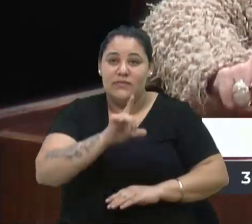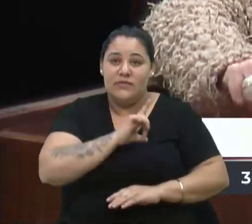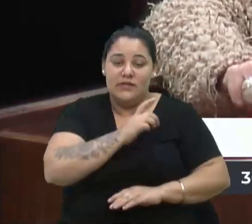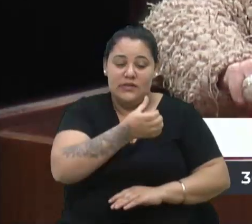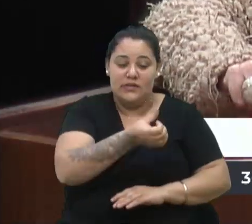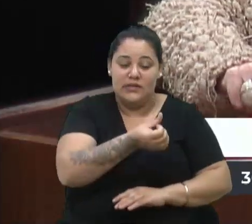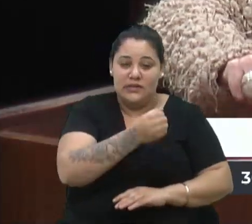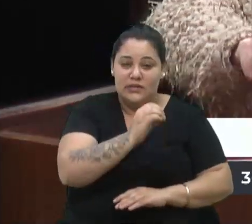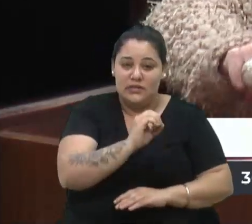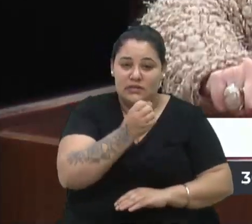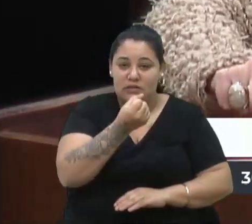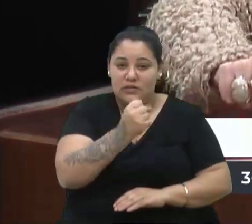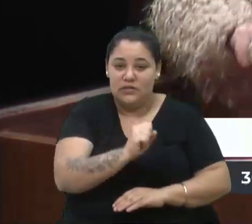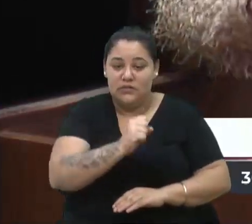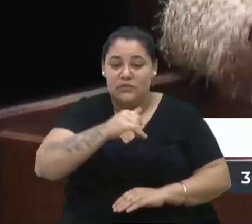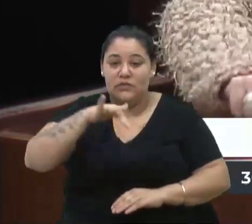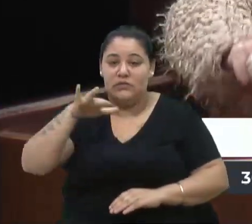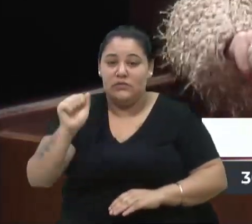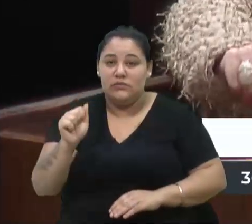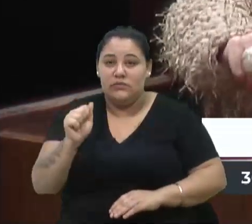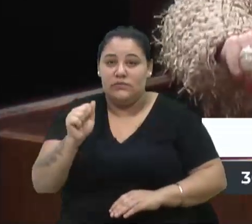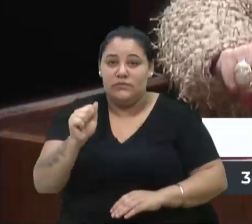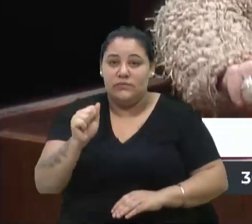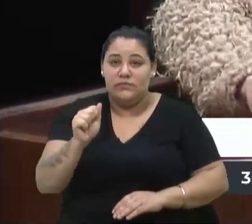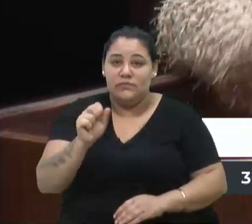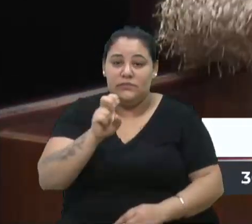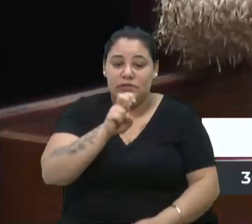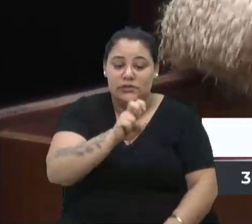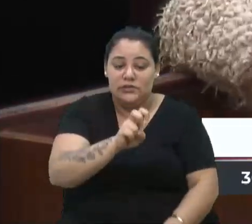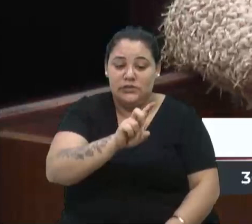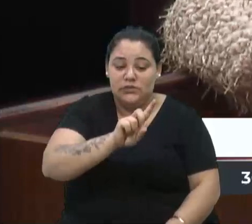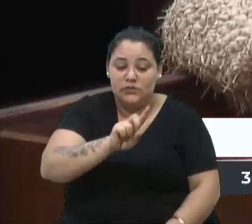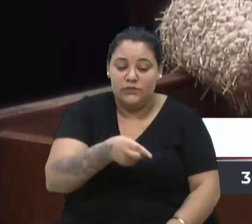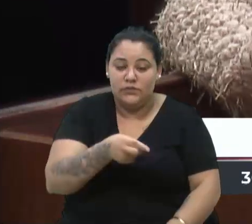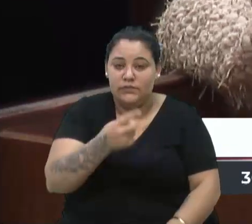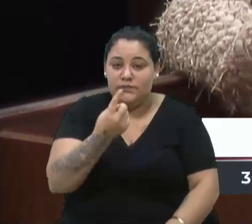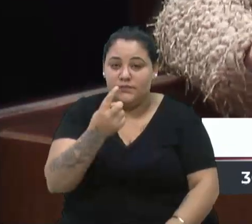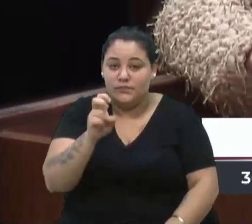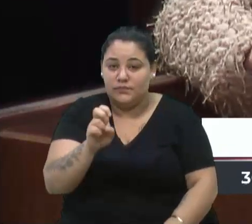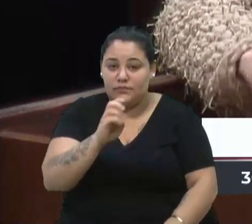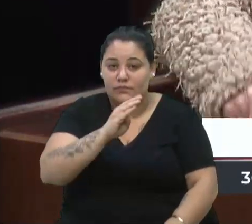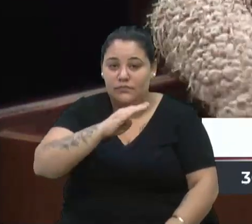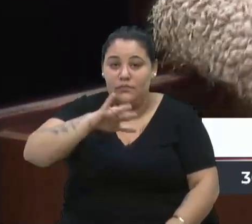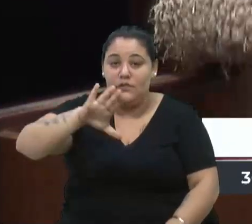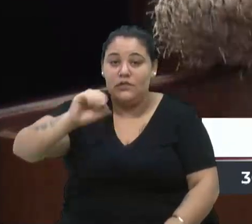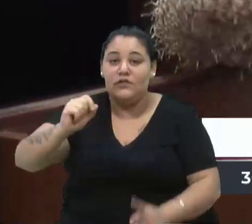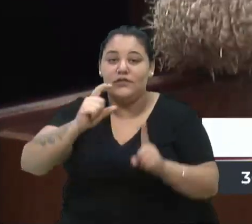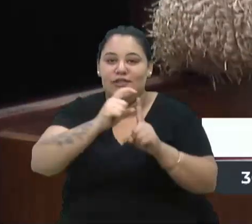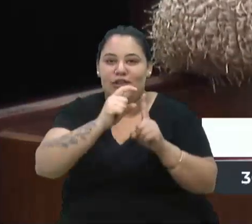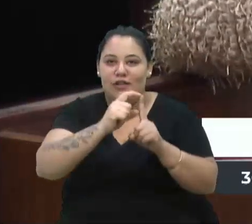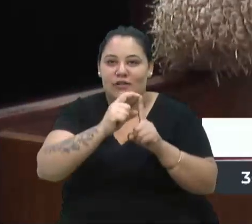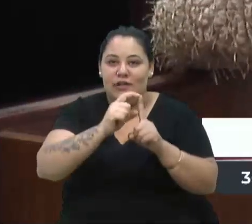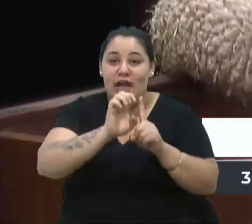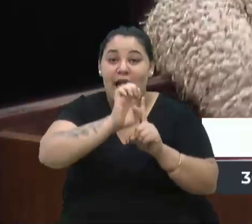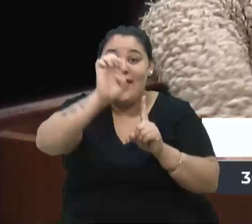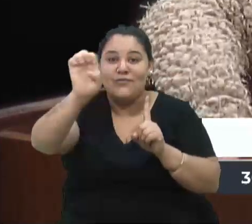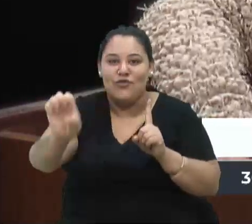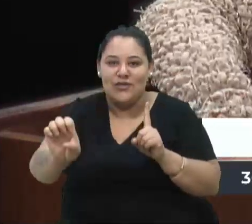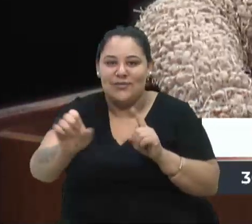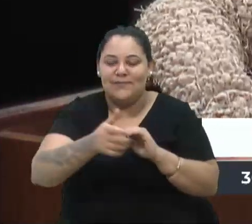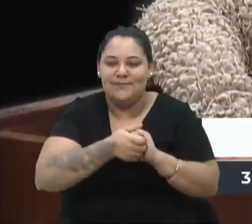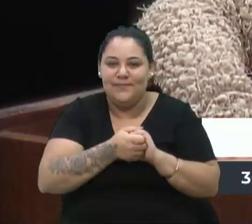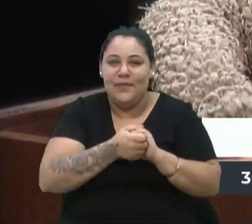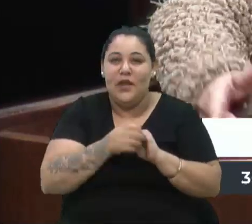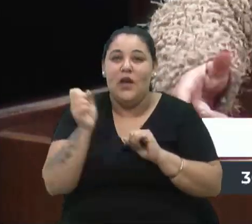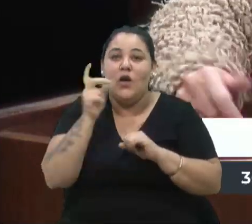608 milhões para 5,15 bilhões de dólares. A exportação. Qual é o